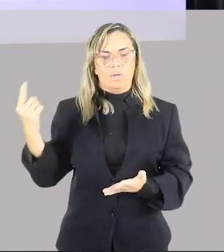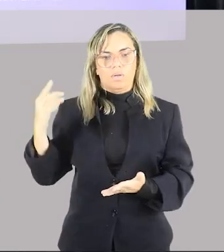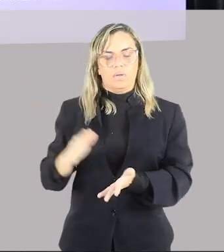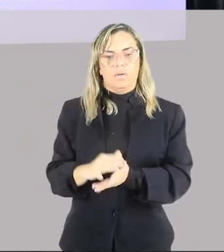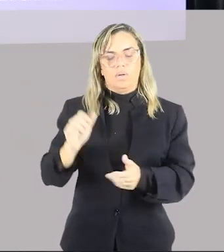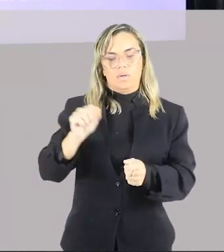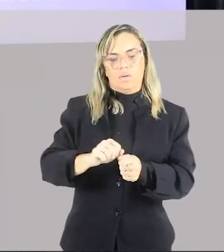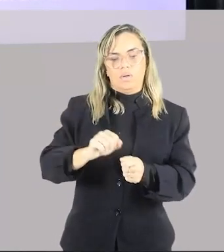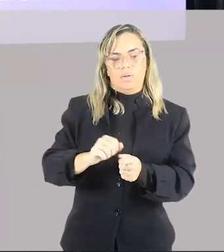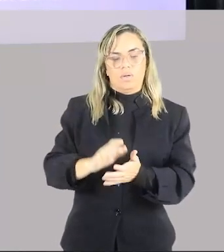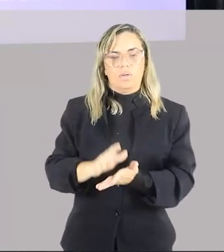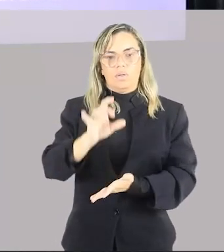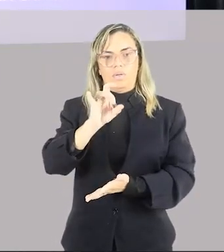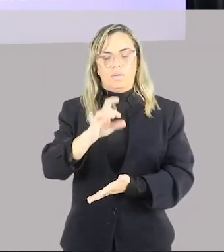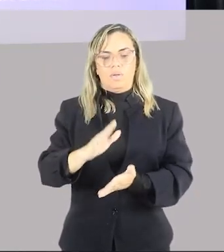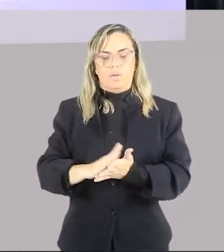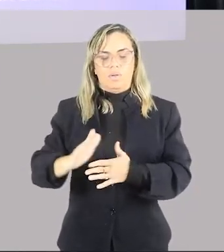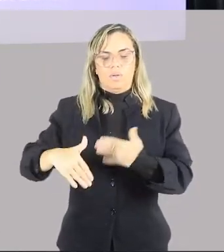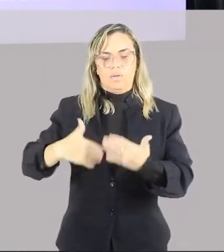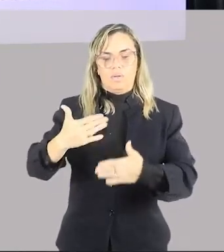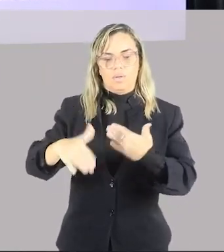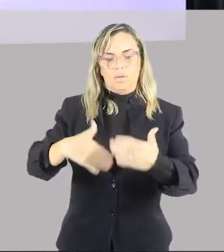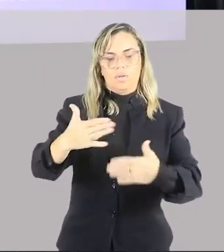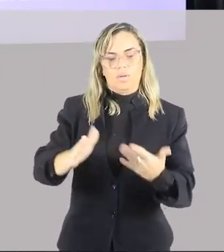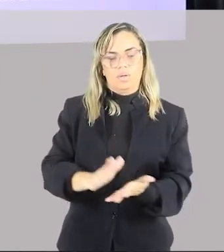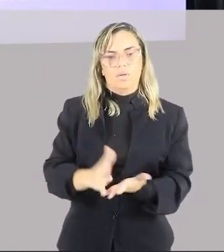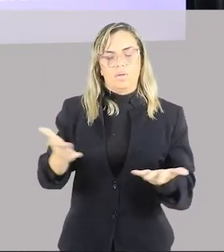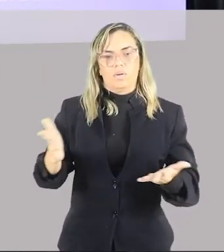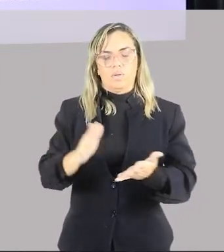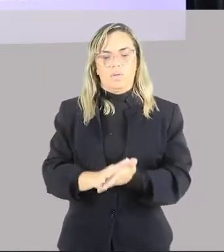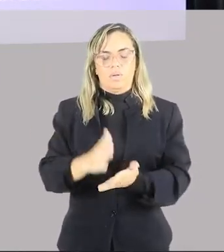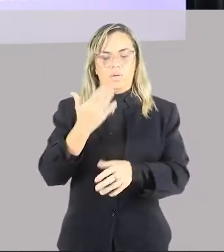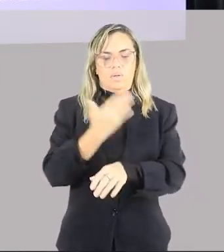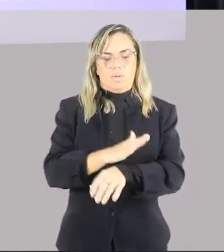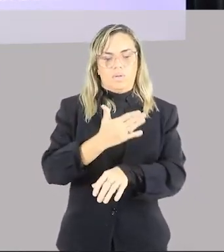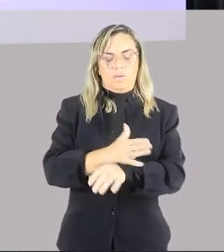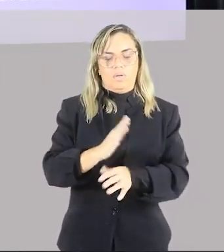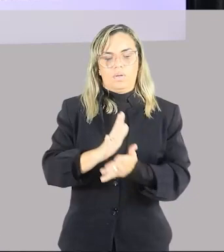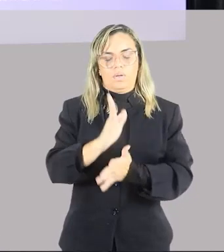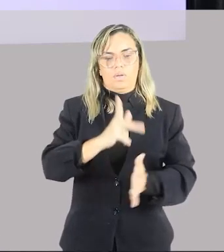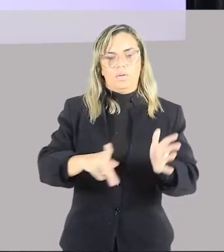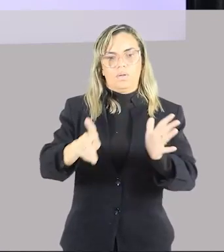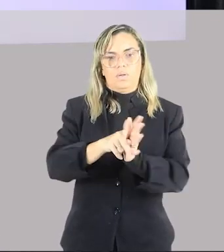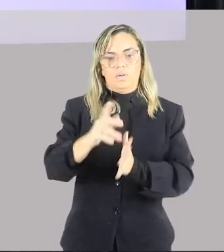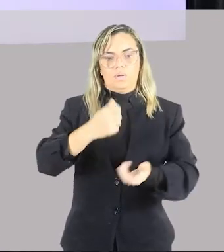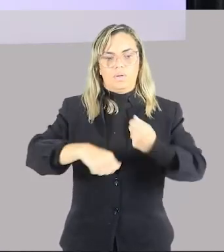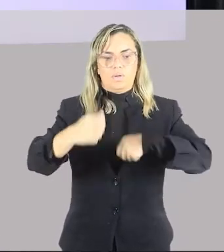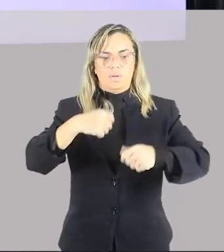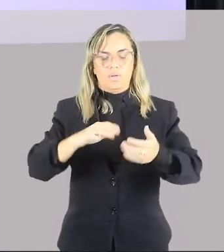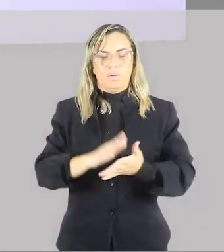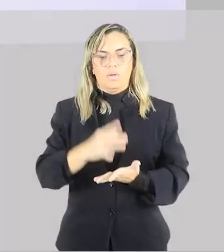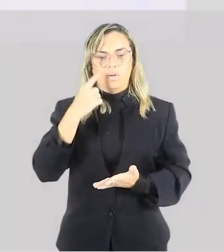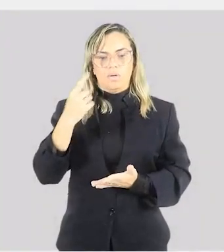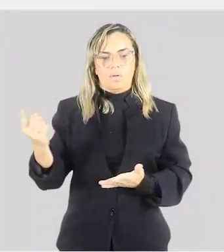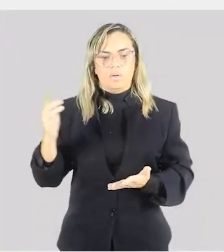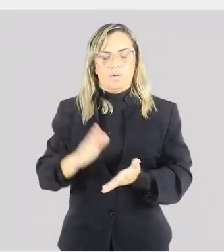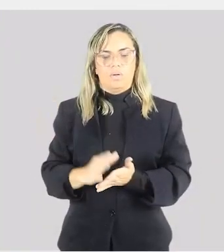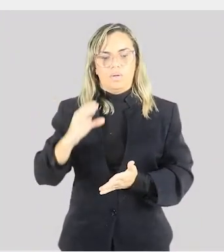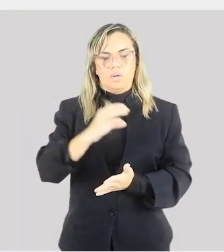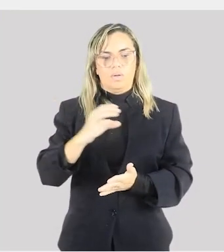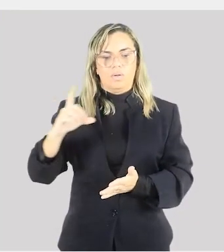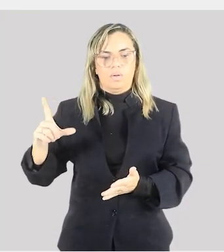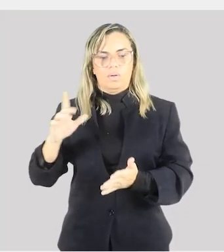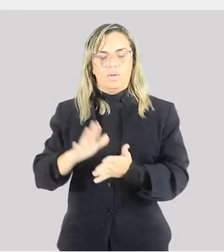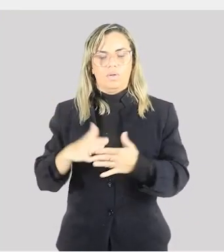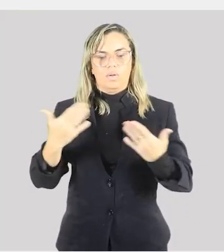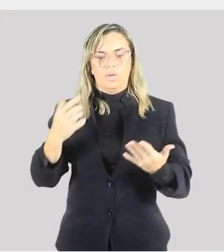que são apenas para andamento das atividades próprias administrativas. Classificação quanto à situação